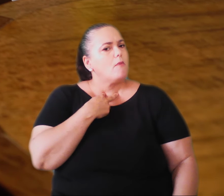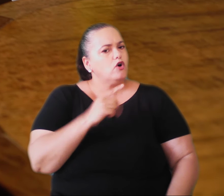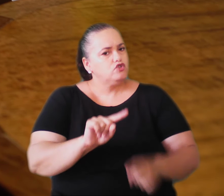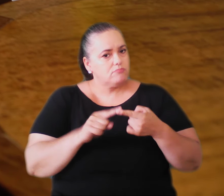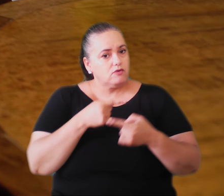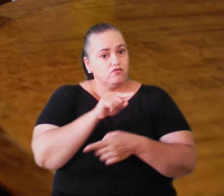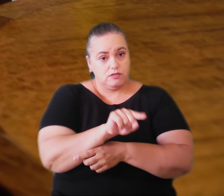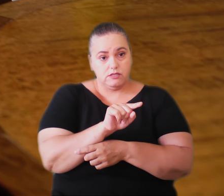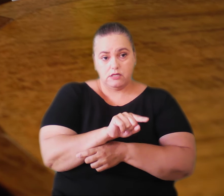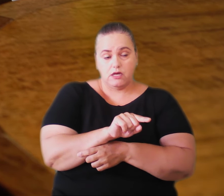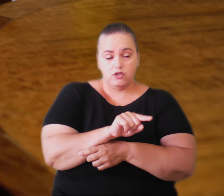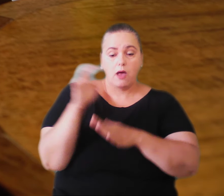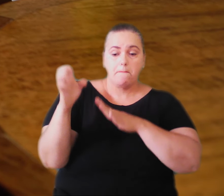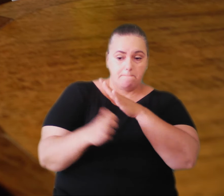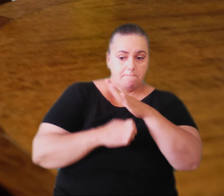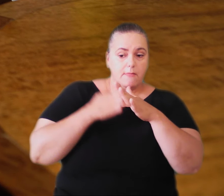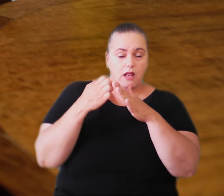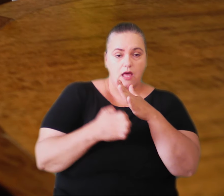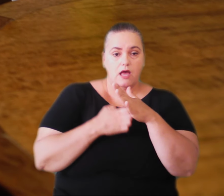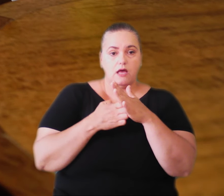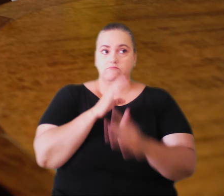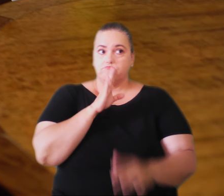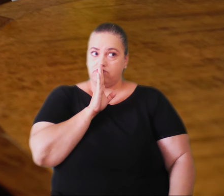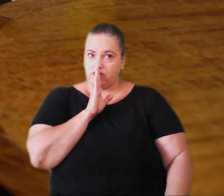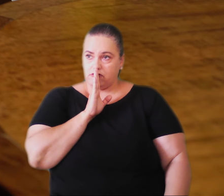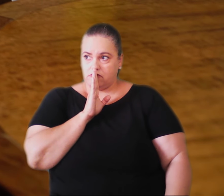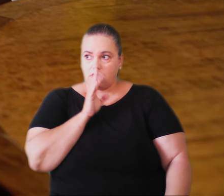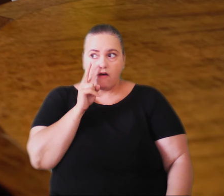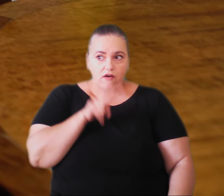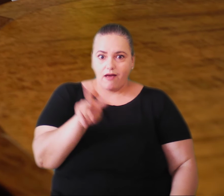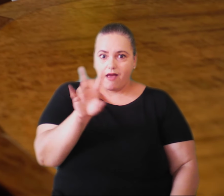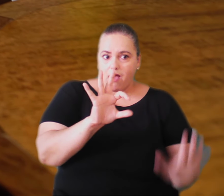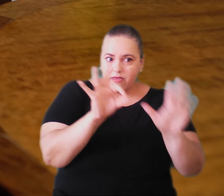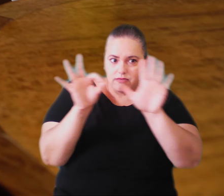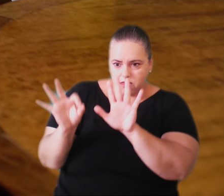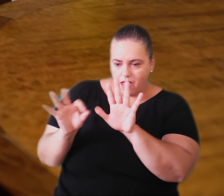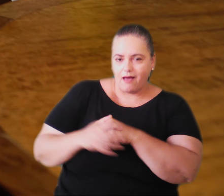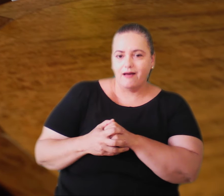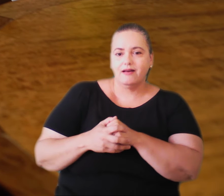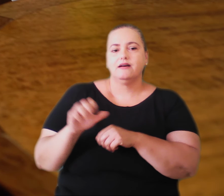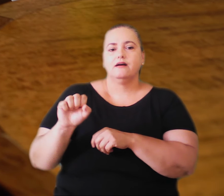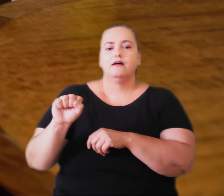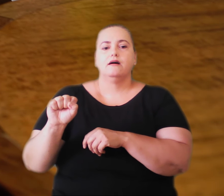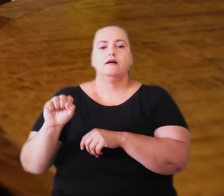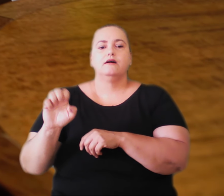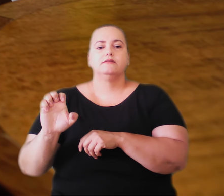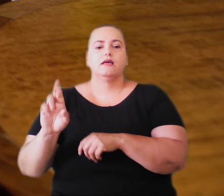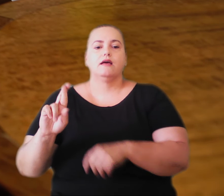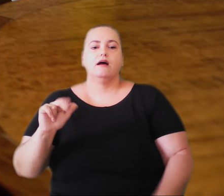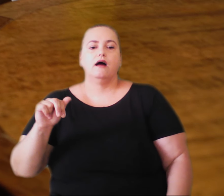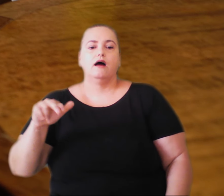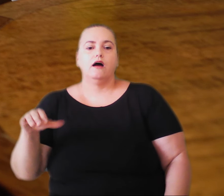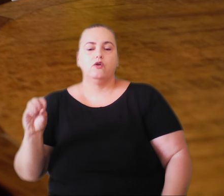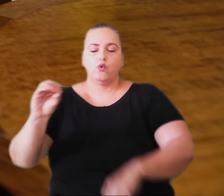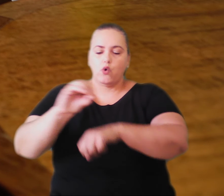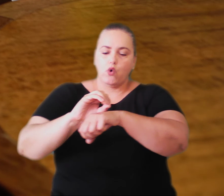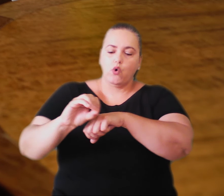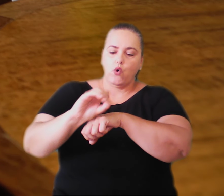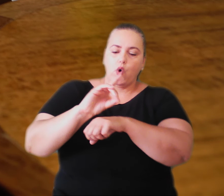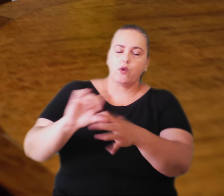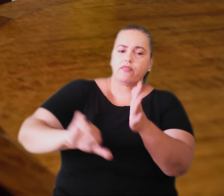vocês já são de casa, quietinho. Mostra, olha aqui, ó. Os serranos já ganharam disco de ouro. É um